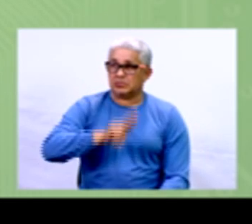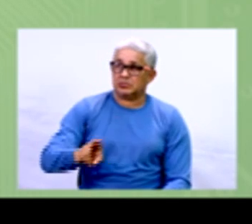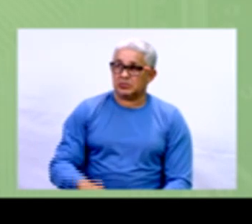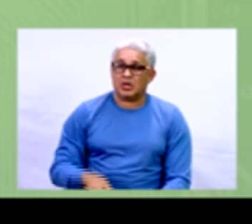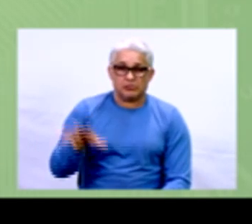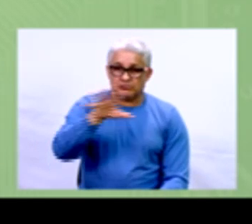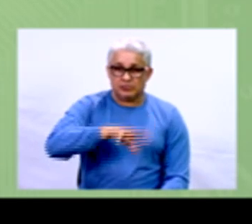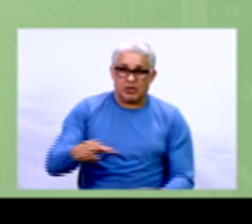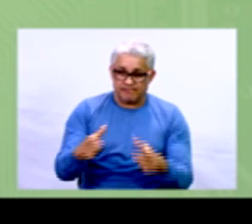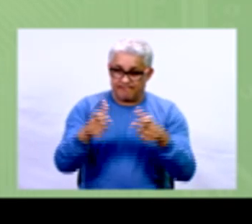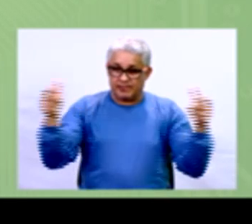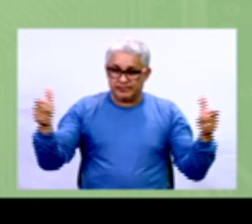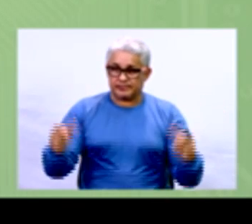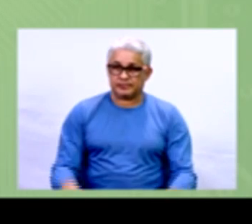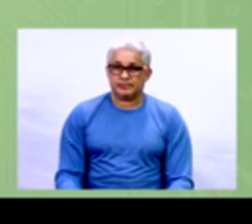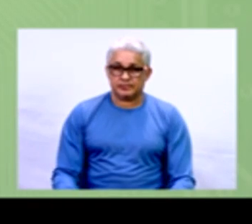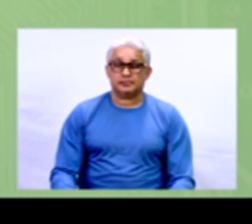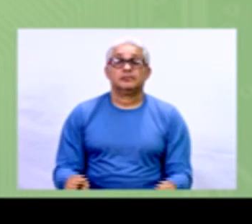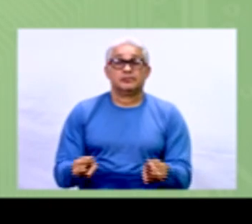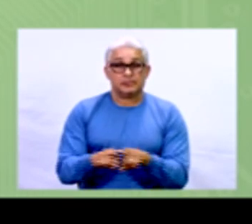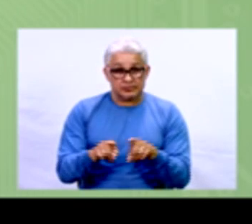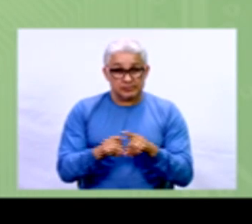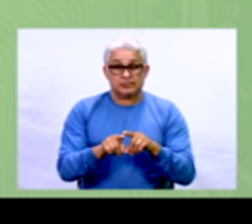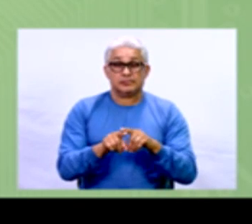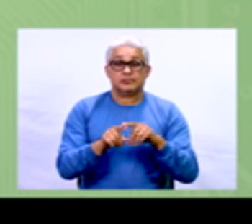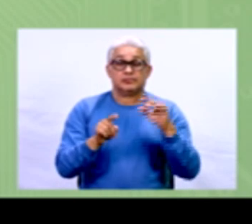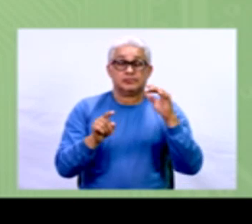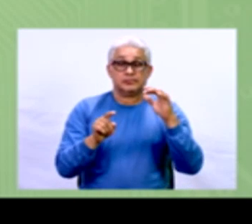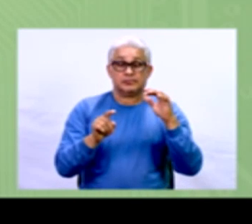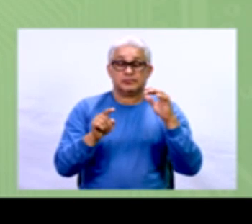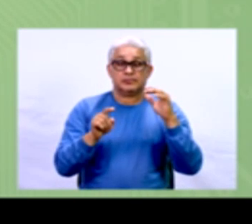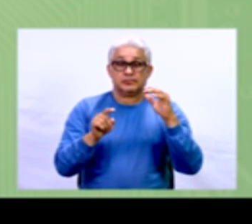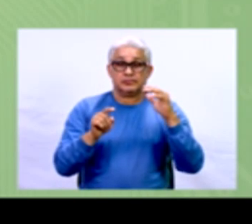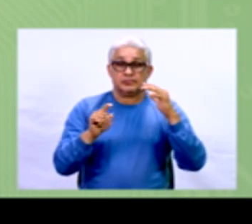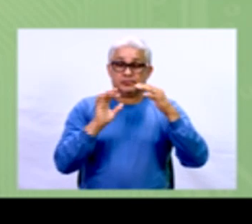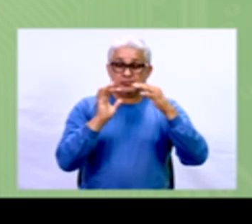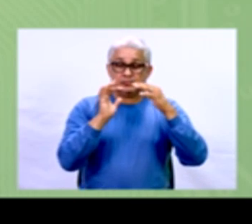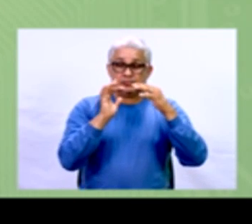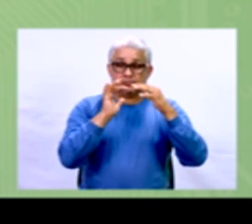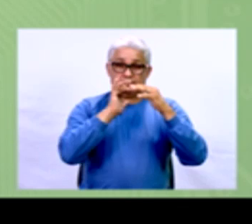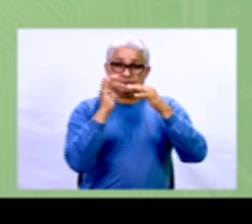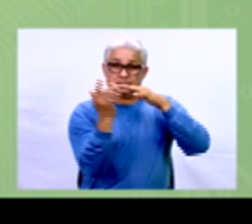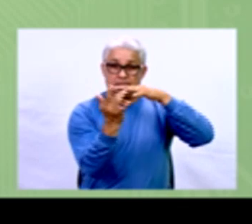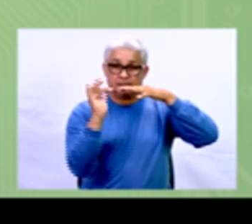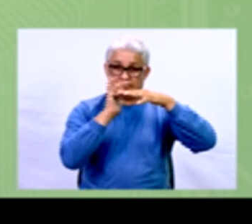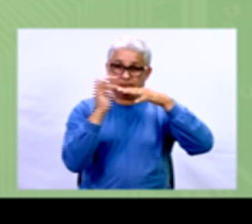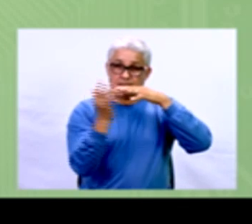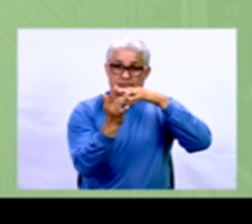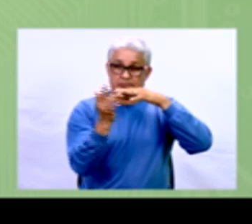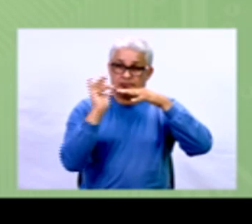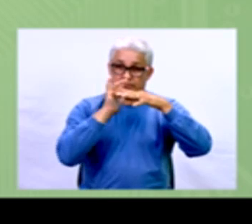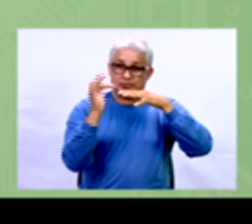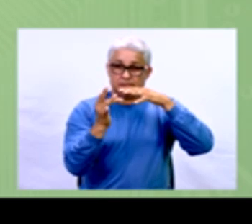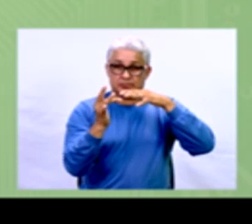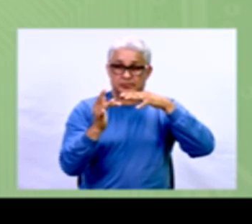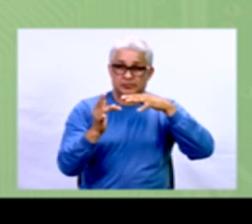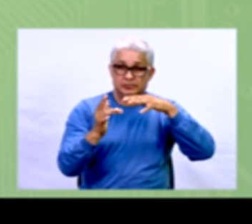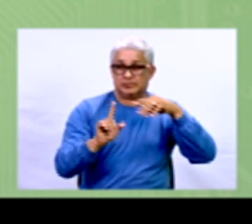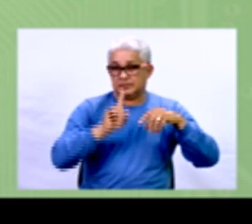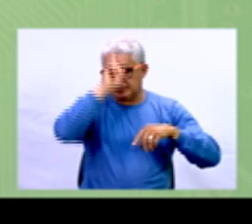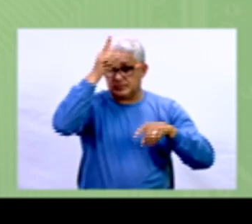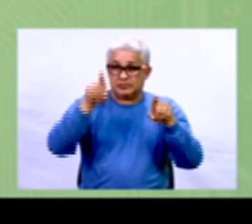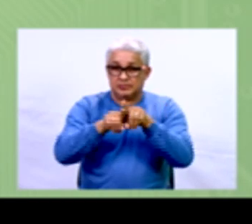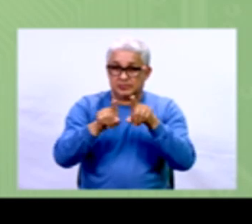área mais abrangente. E uma outra área são as redes sociais, que ele vai criar e planejar a gestão de